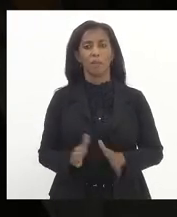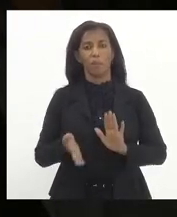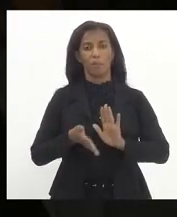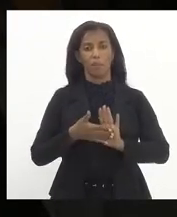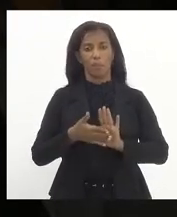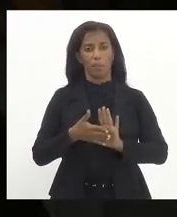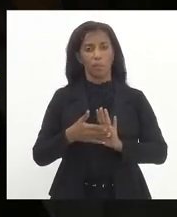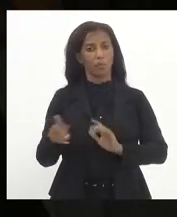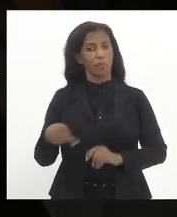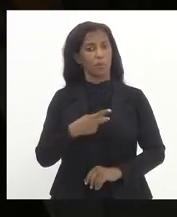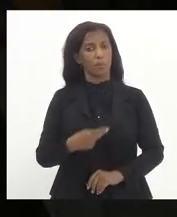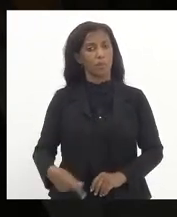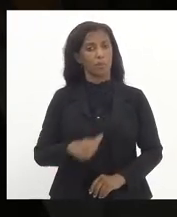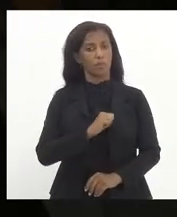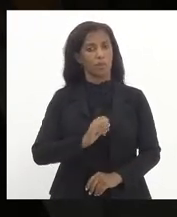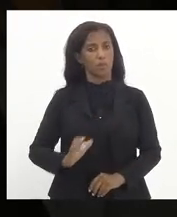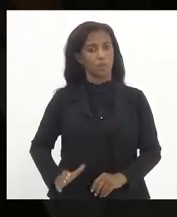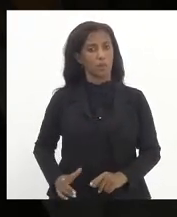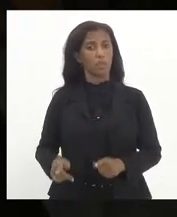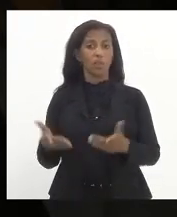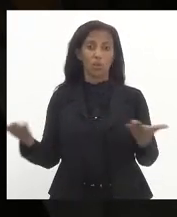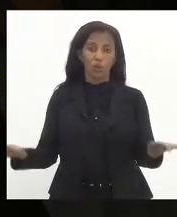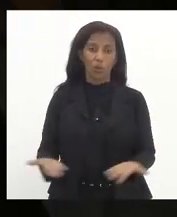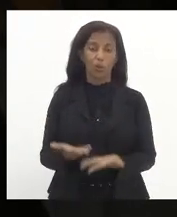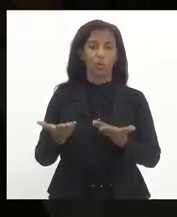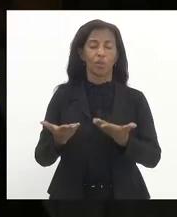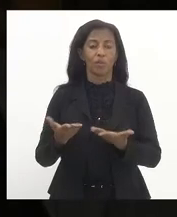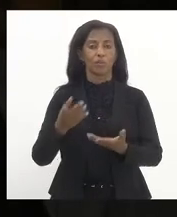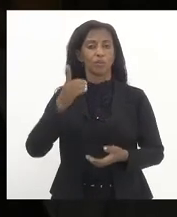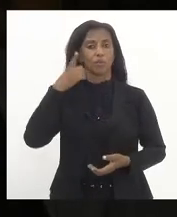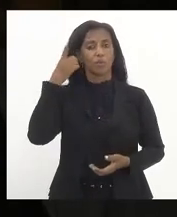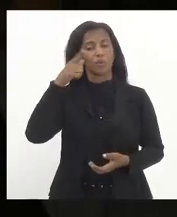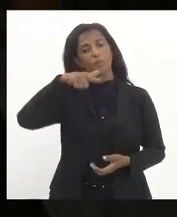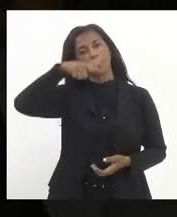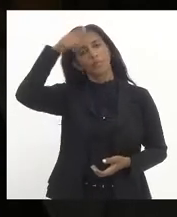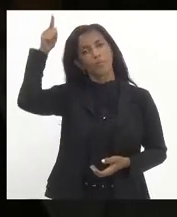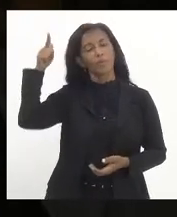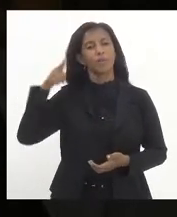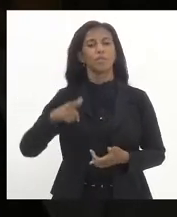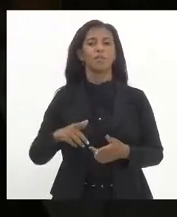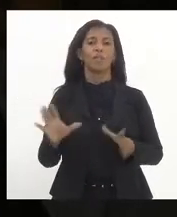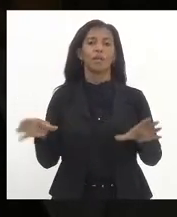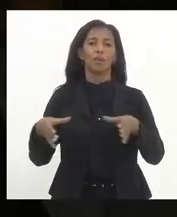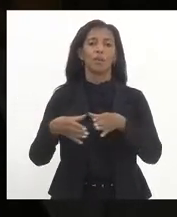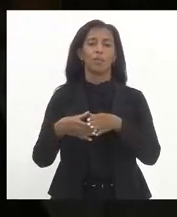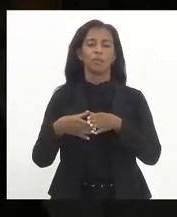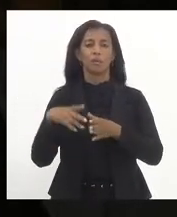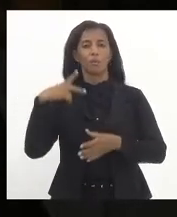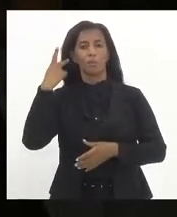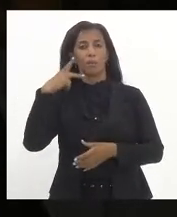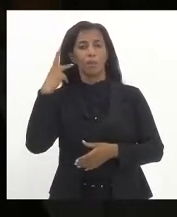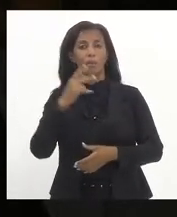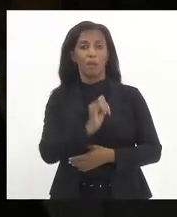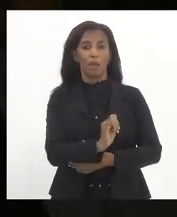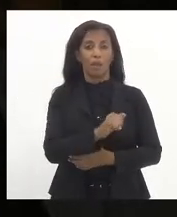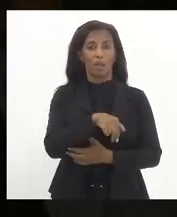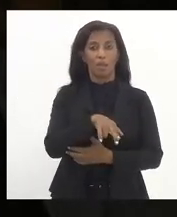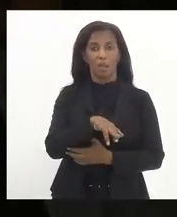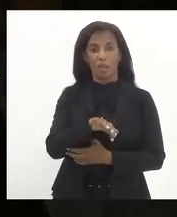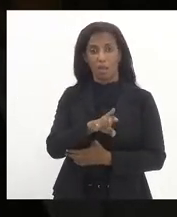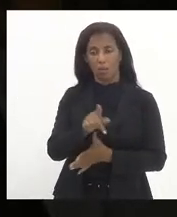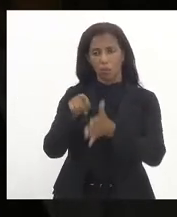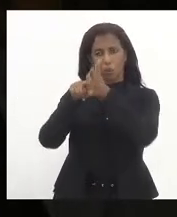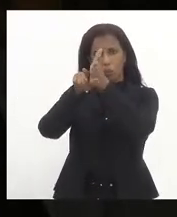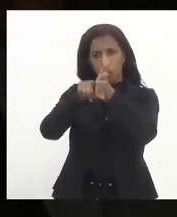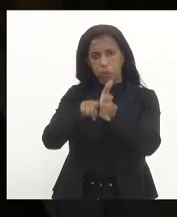proposta pelo presidente da Casa e presidida hoje pelo deputado Luiz Paulo, que é a Comissão Parlamentar de Inquérito, que investiga,